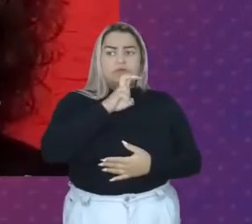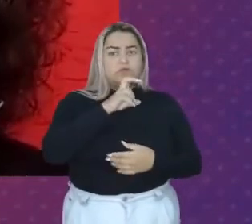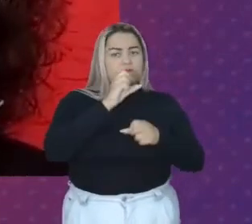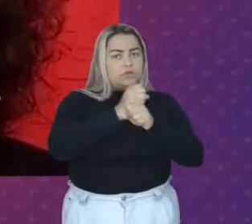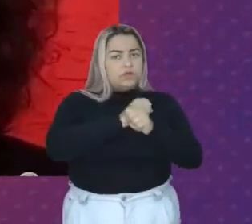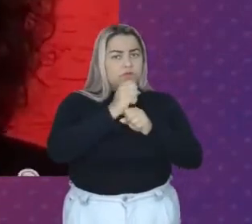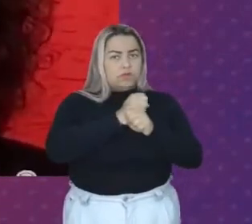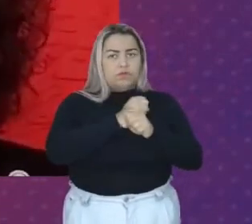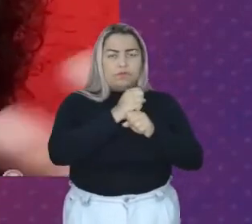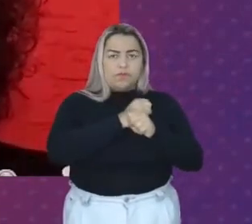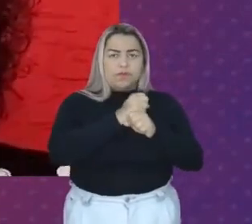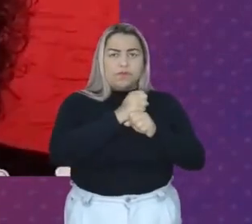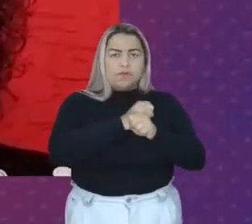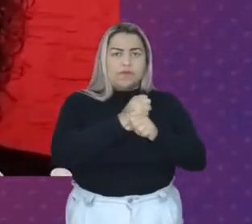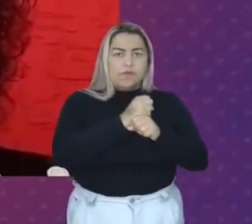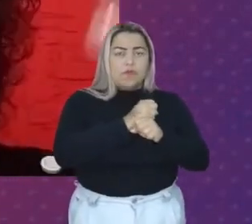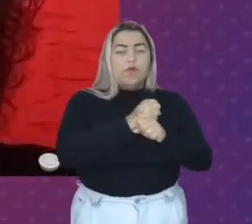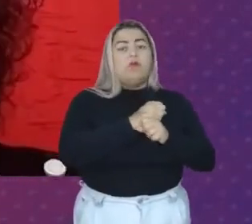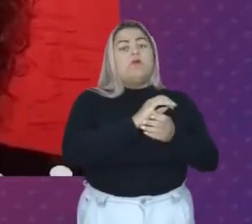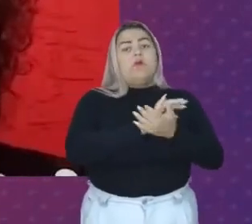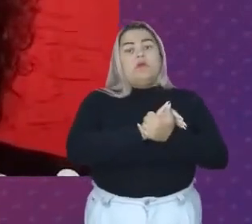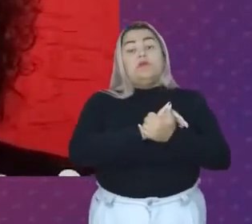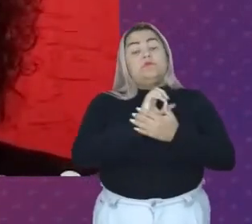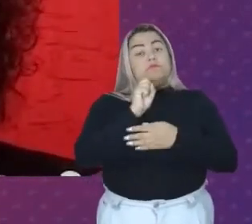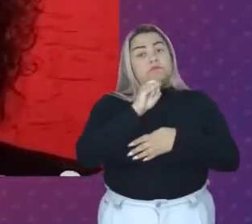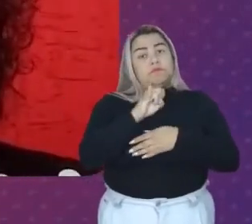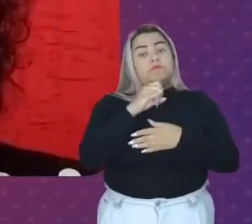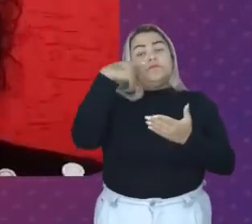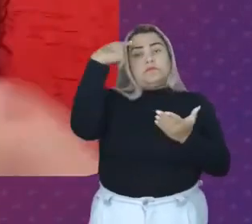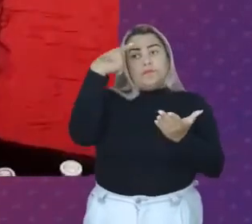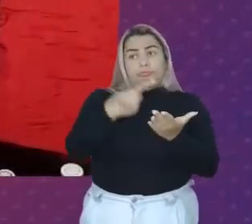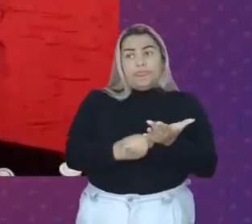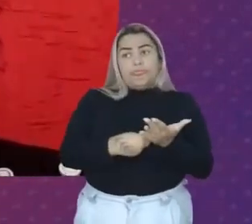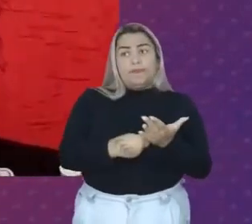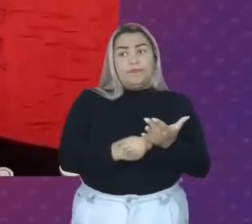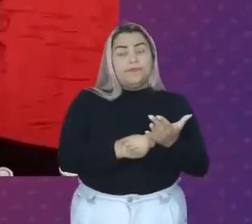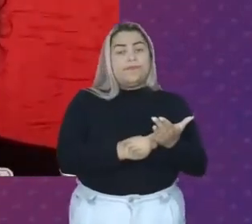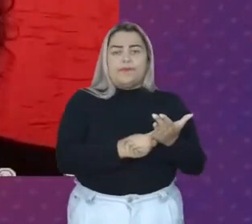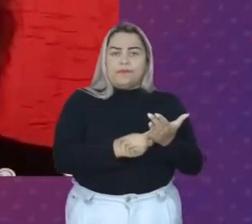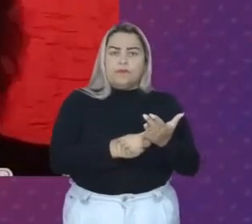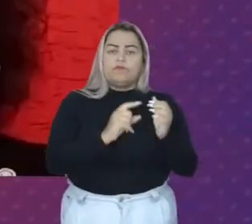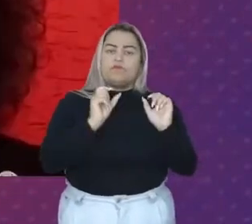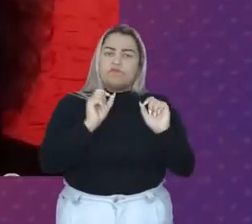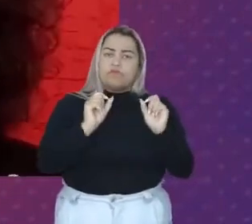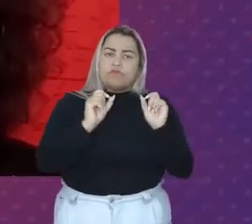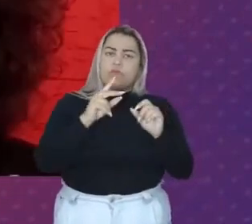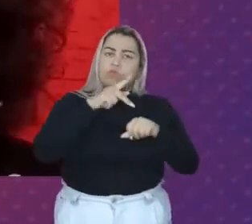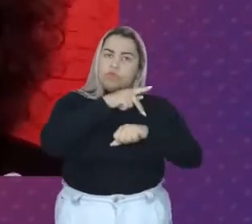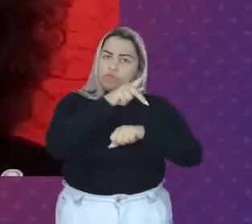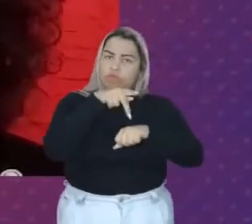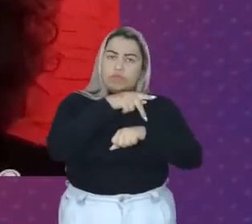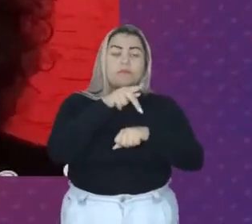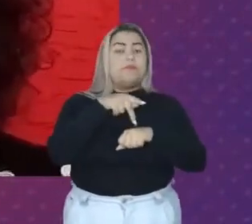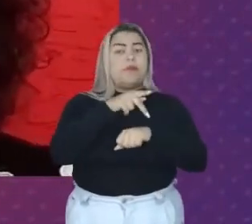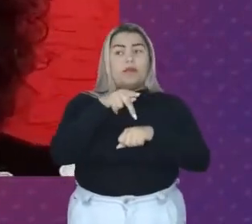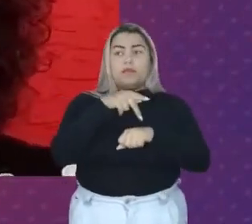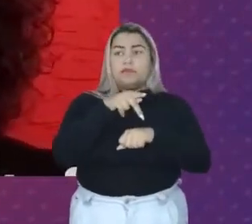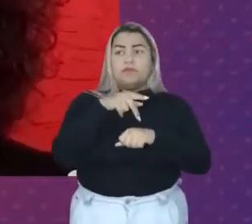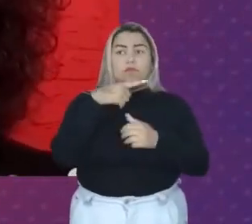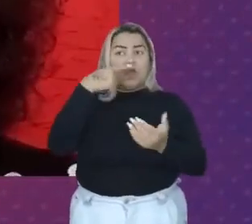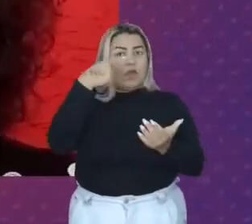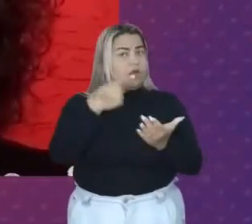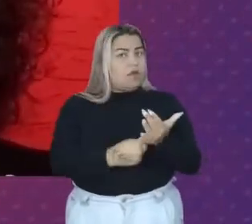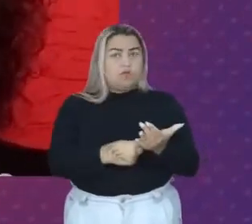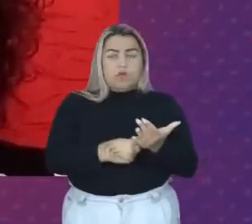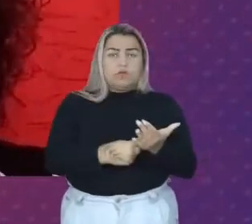se revêem as convenções, né, se elas estão sendo cumpridas, e aí quando é isso, por exemplo, um país que não está cumprindo a